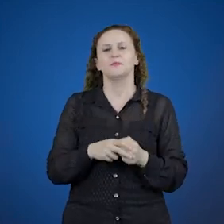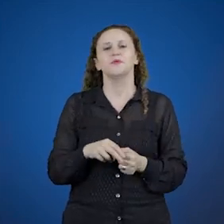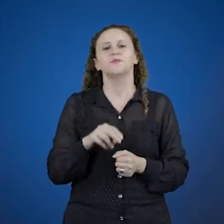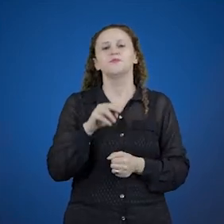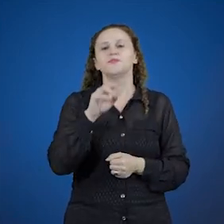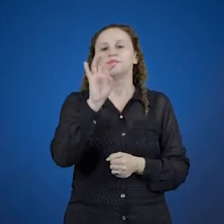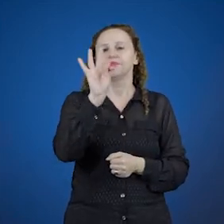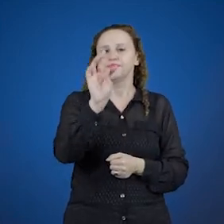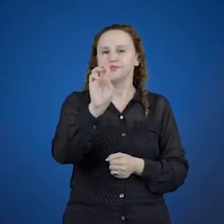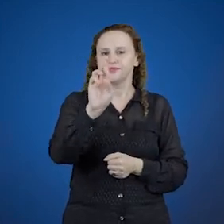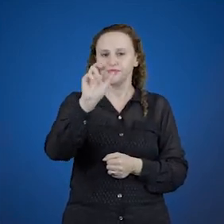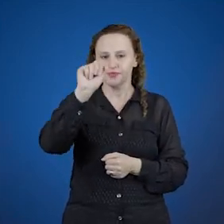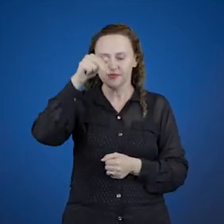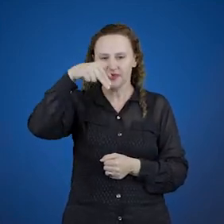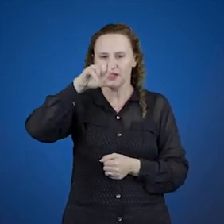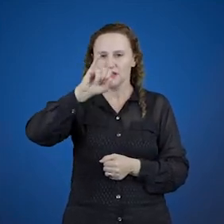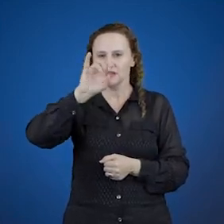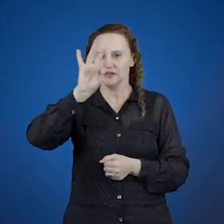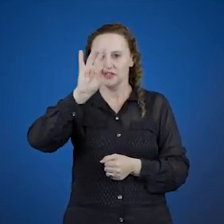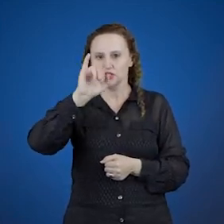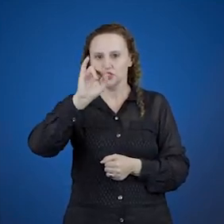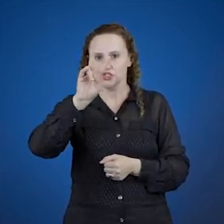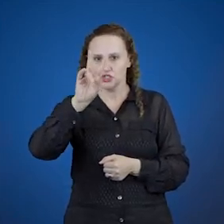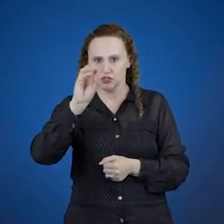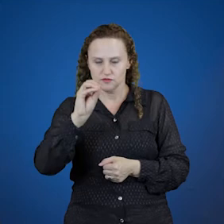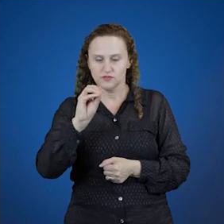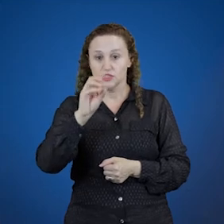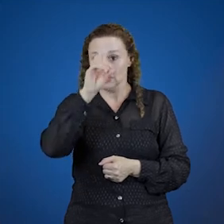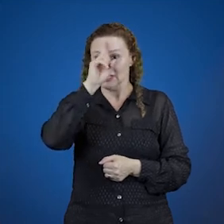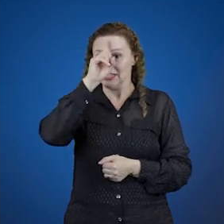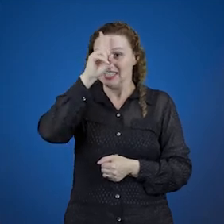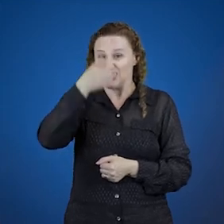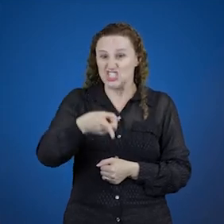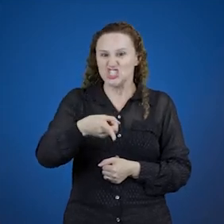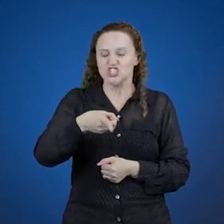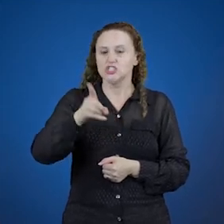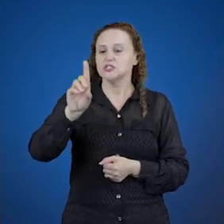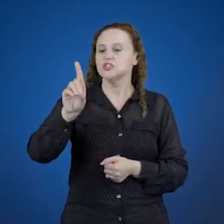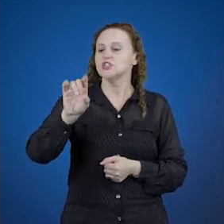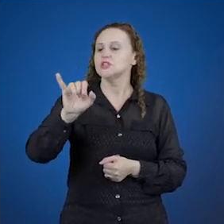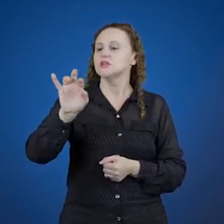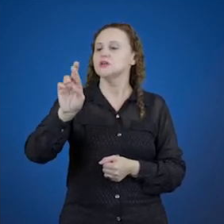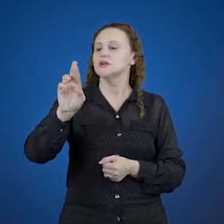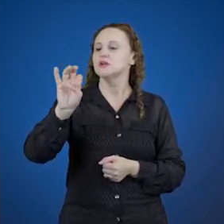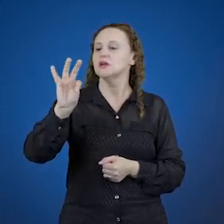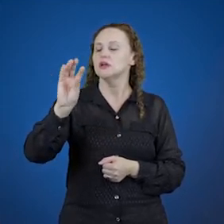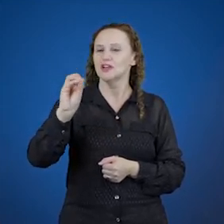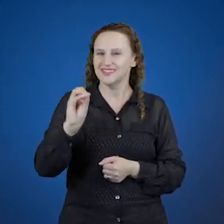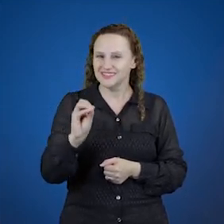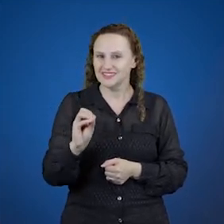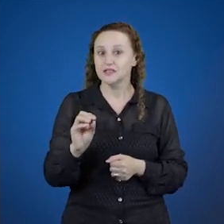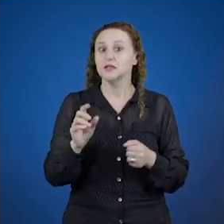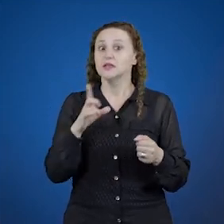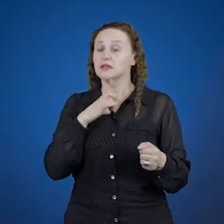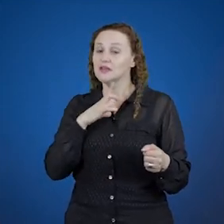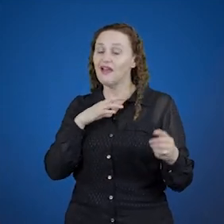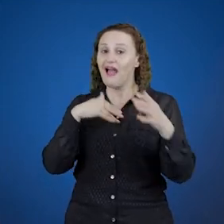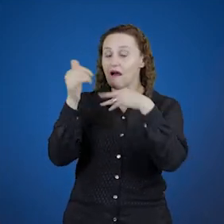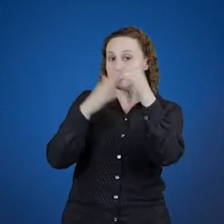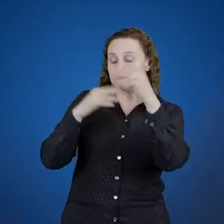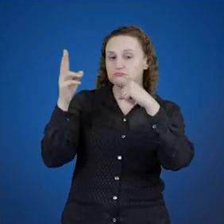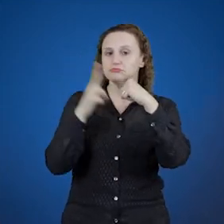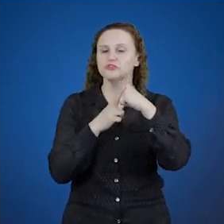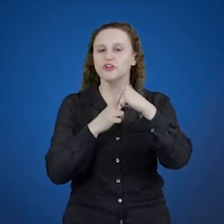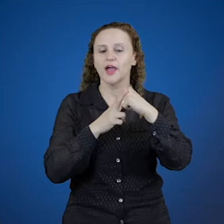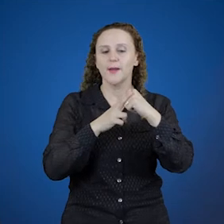são os verbos transitivos diretos que é verbo transitivo direto é aquele em que a ação